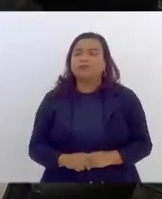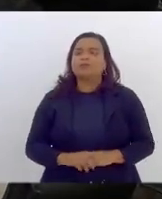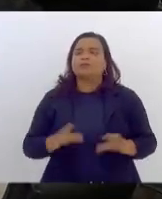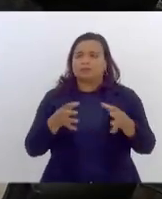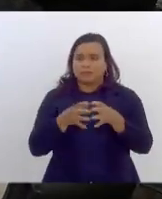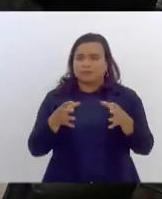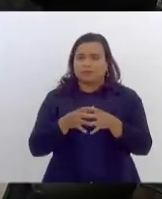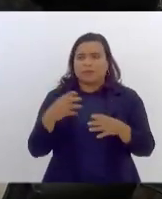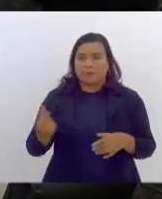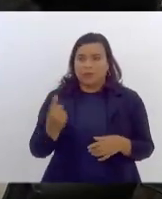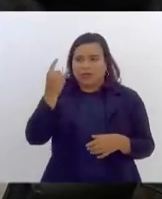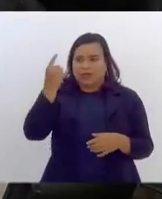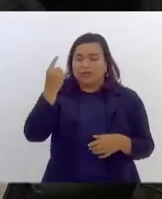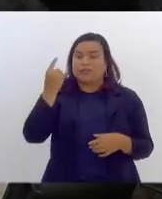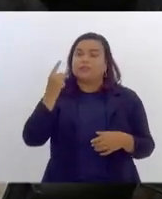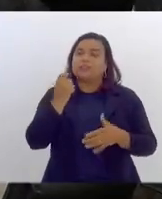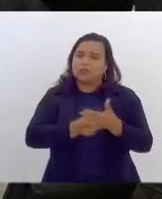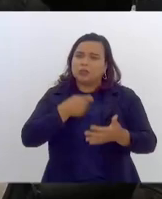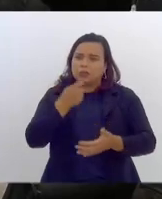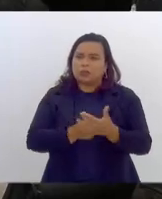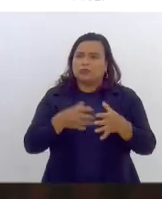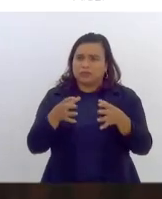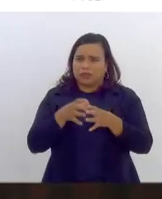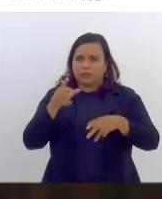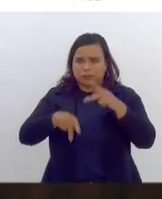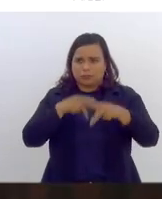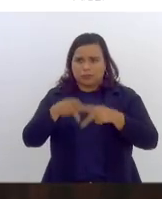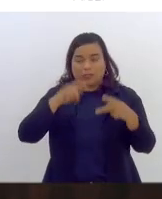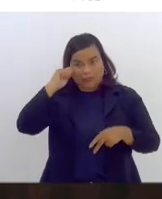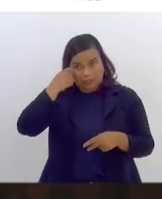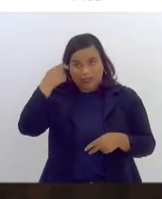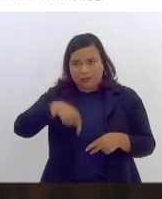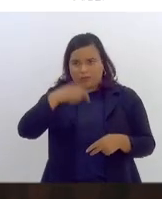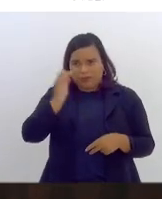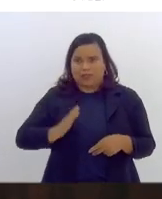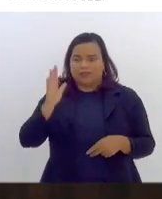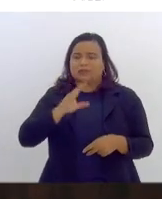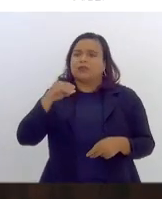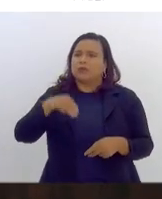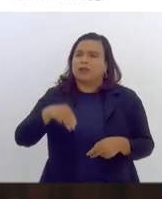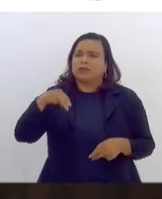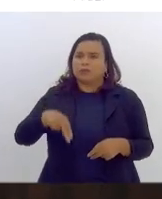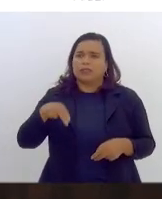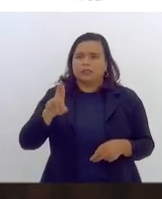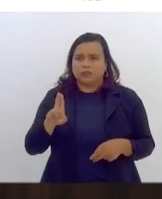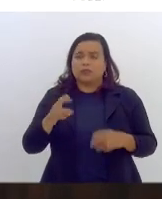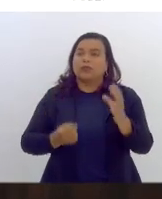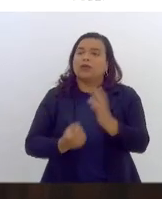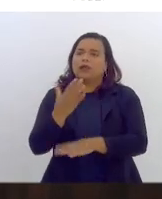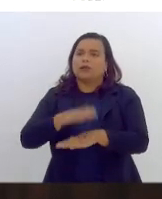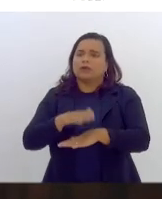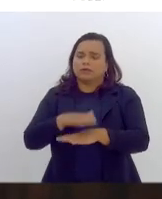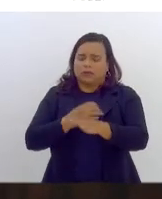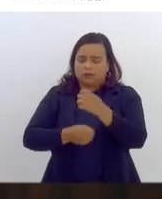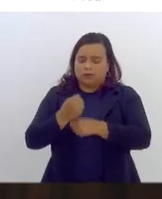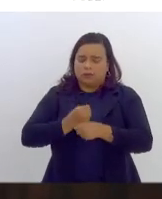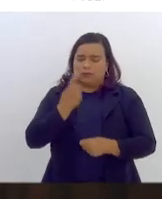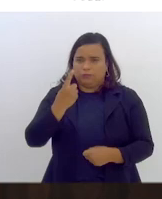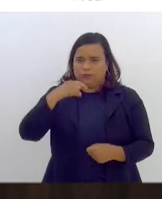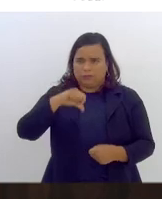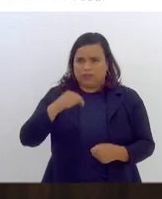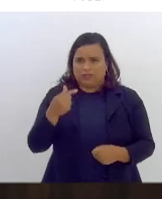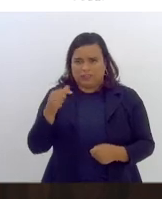organização pioneira na luta do povo negro no Brasil. O MNU foi fundado em 1978 e